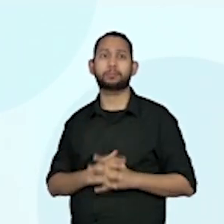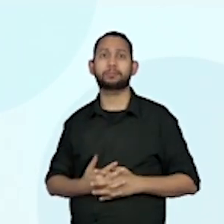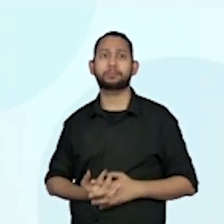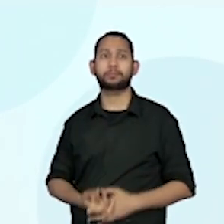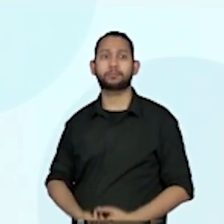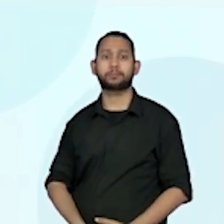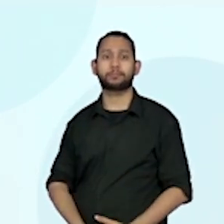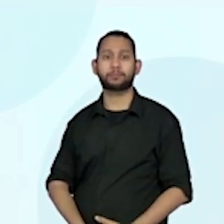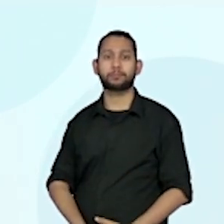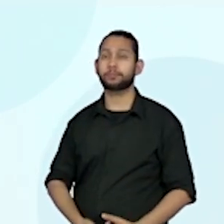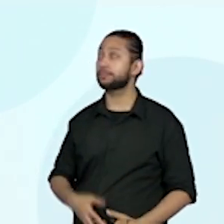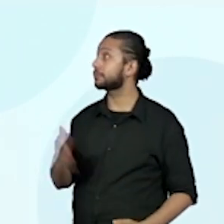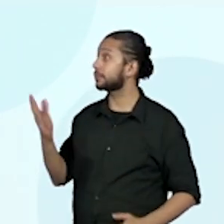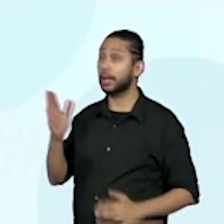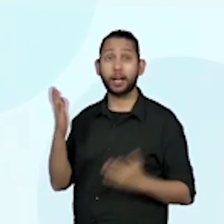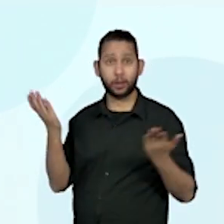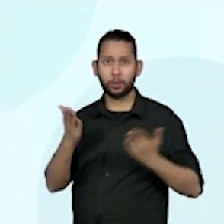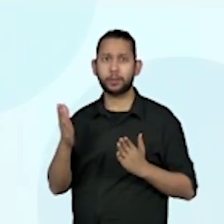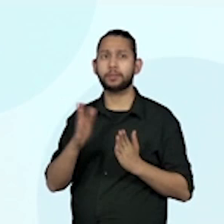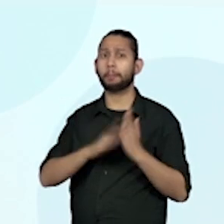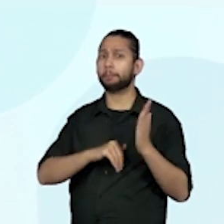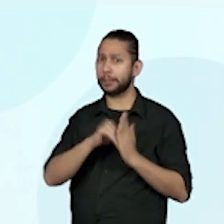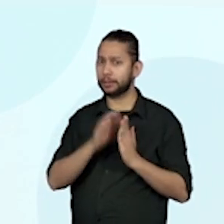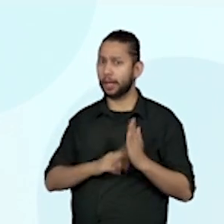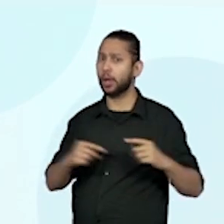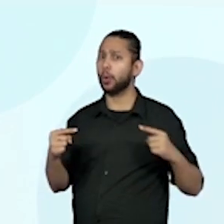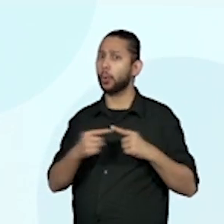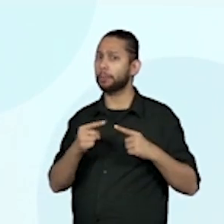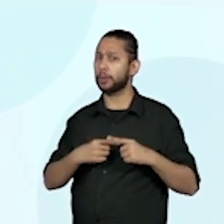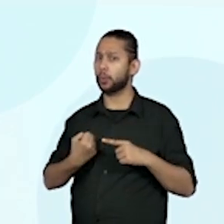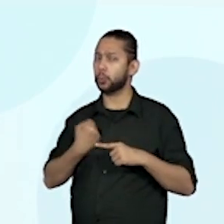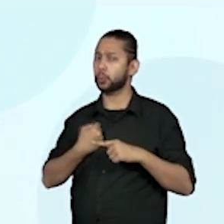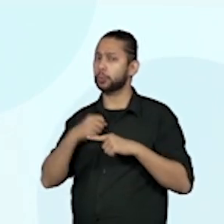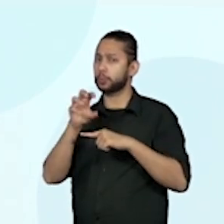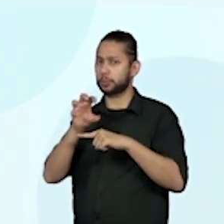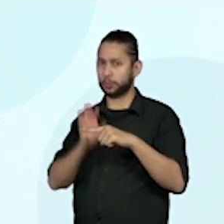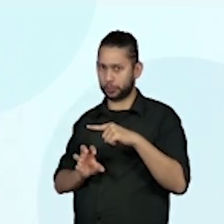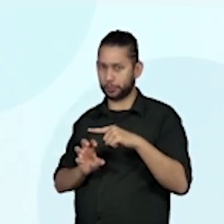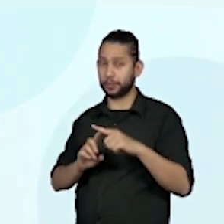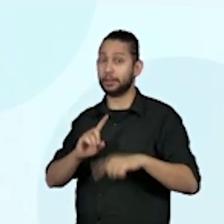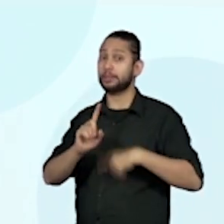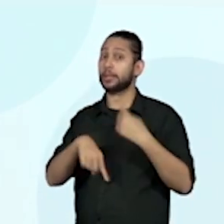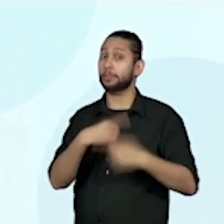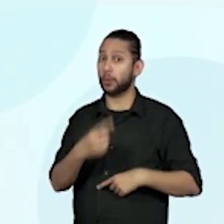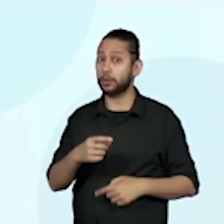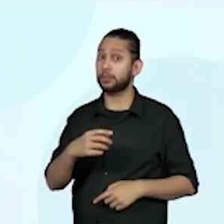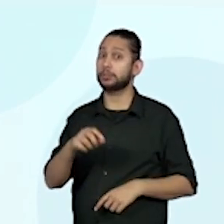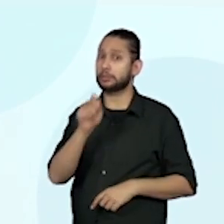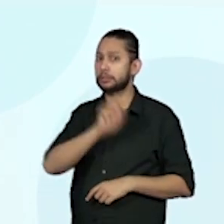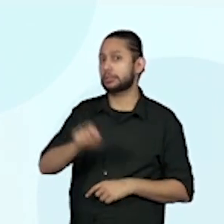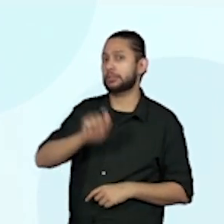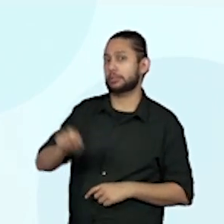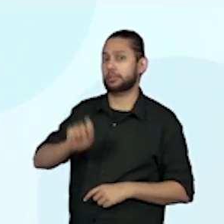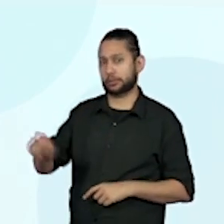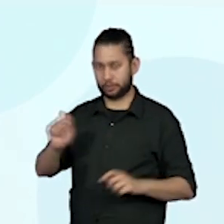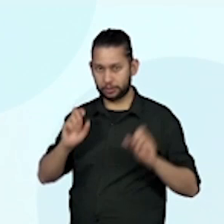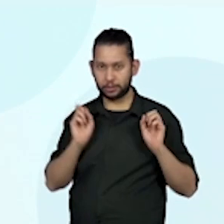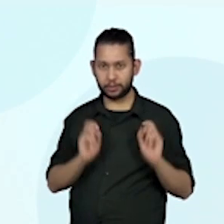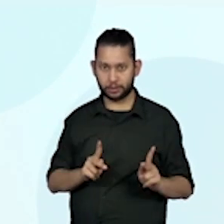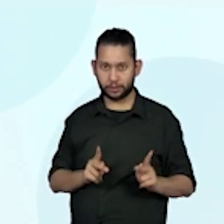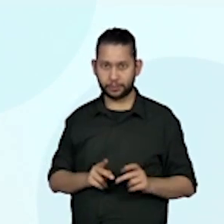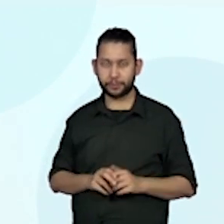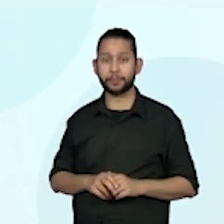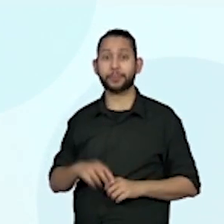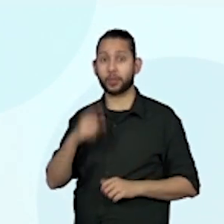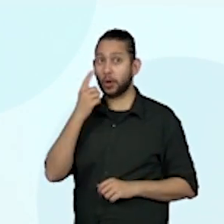Vamos lá. Pinte a figura conforme a fração correspondente, depois escreva por extenso.